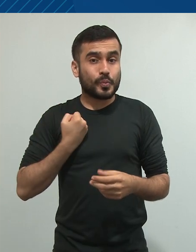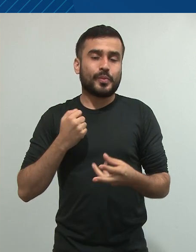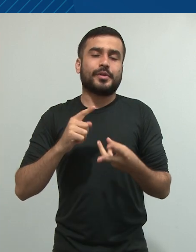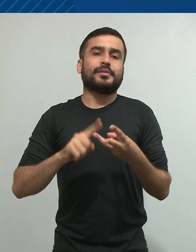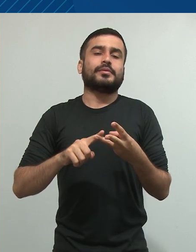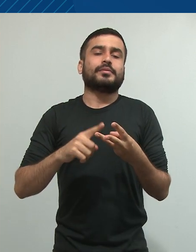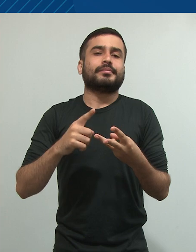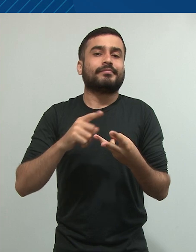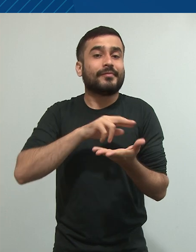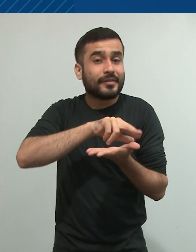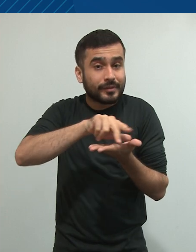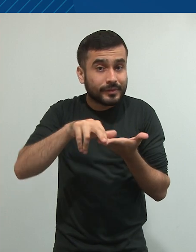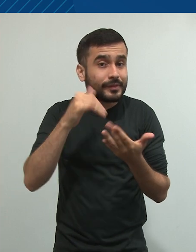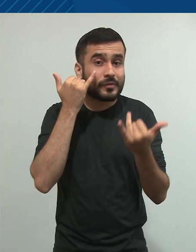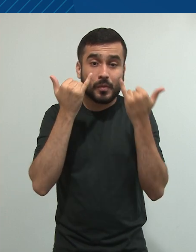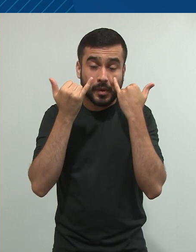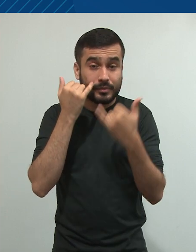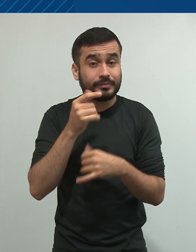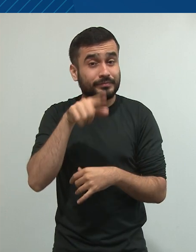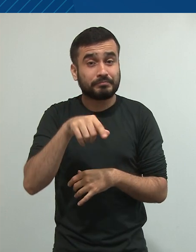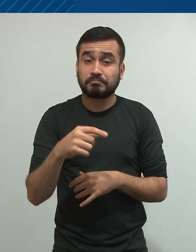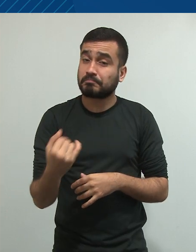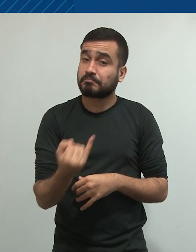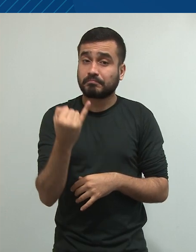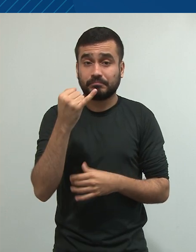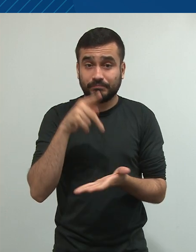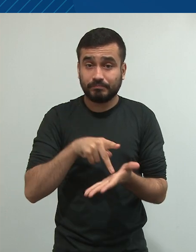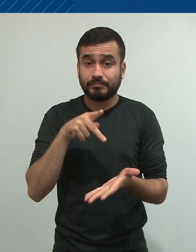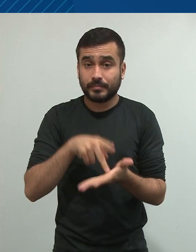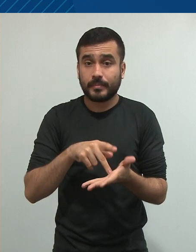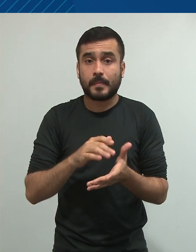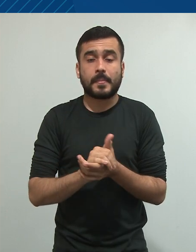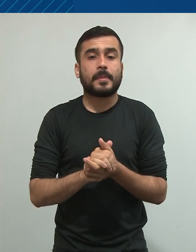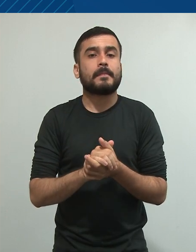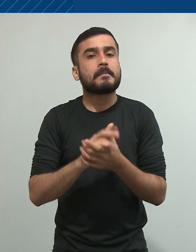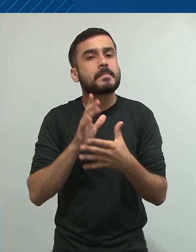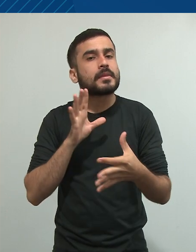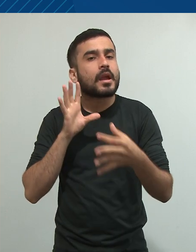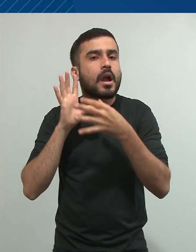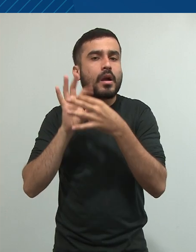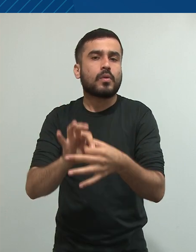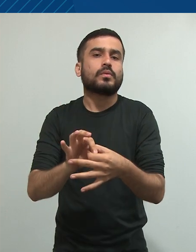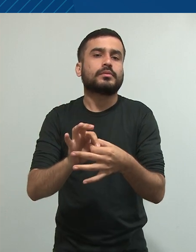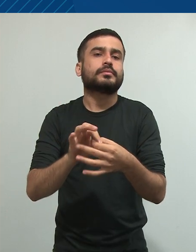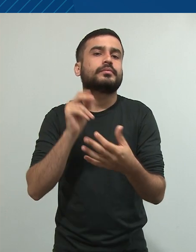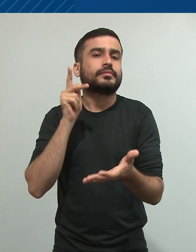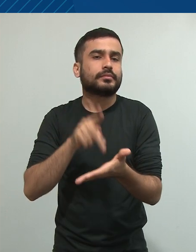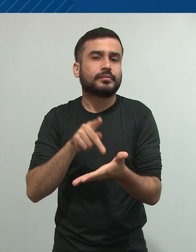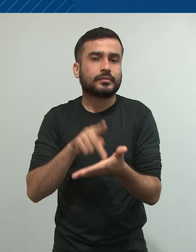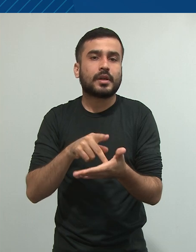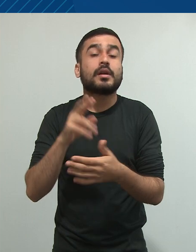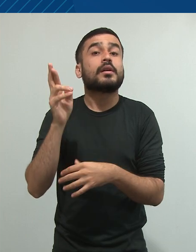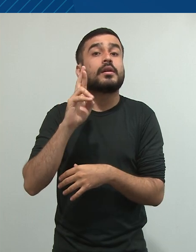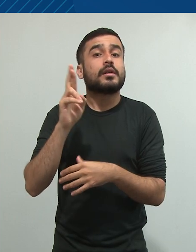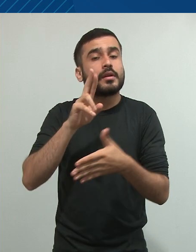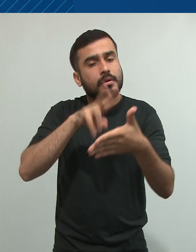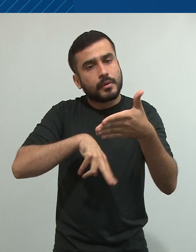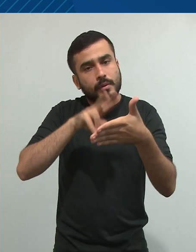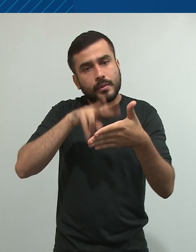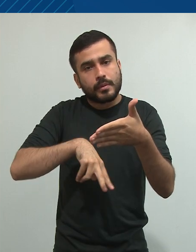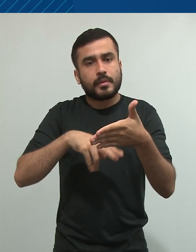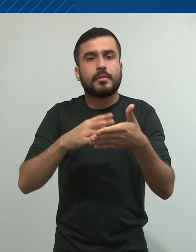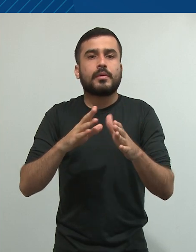tudo é muito importante para esse tipo de trabalho, assim. E situa também, ajuda a situar quem está lendo,